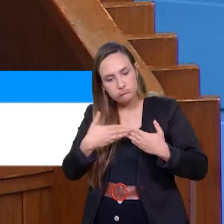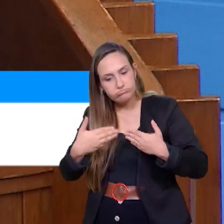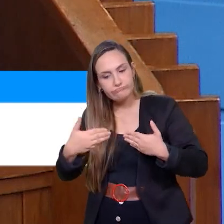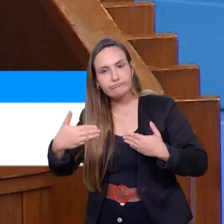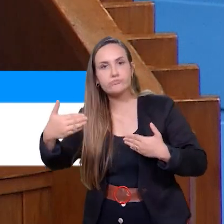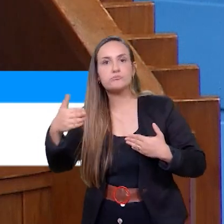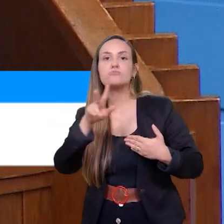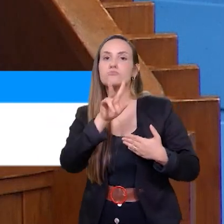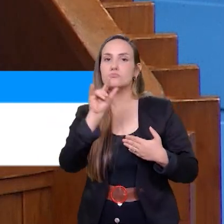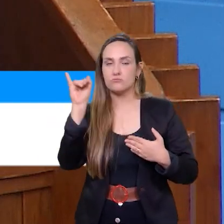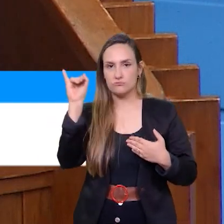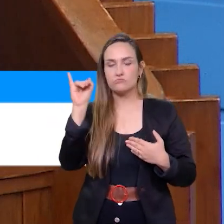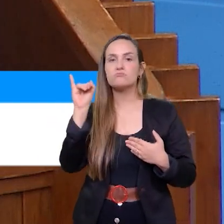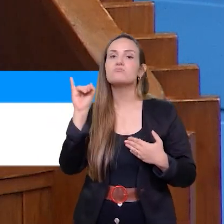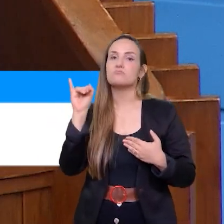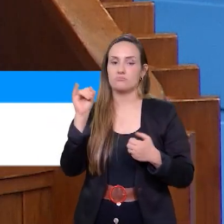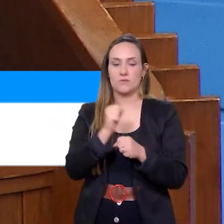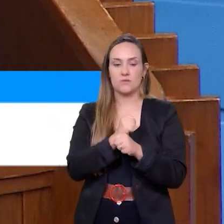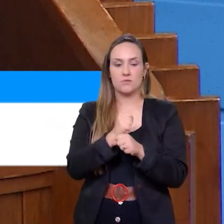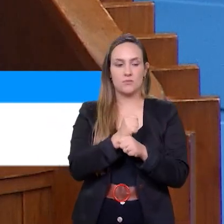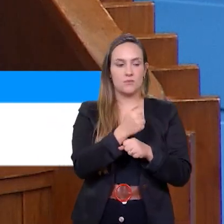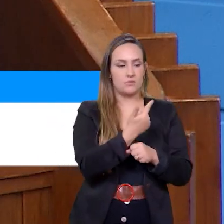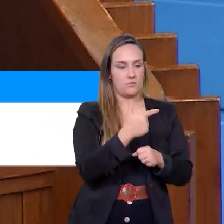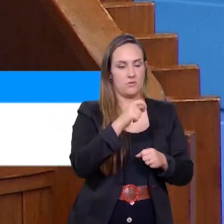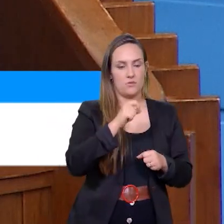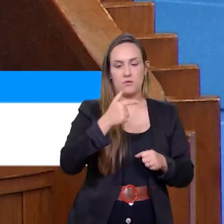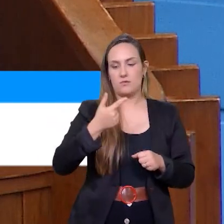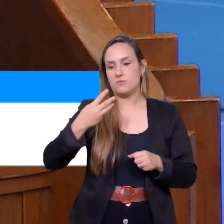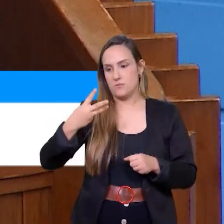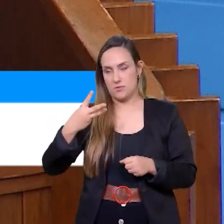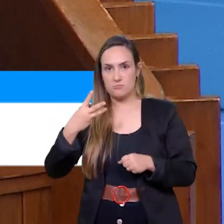das concretas expectativas do povo brasileiro